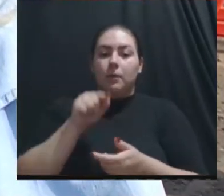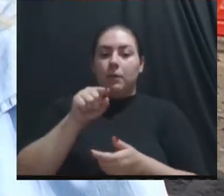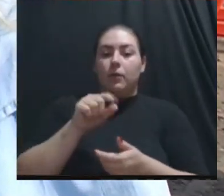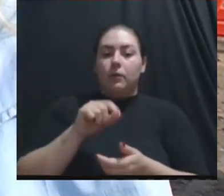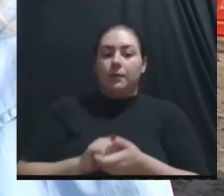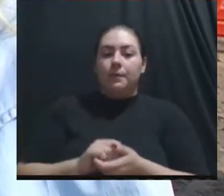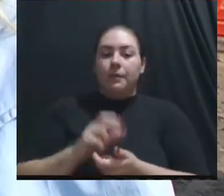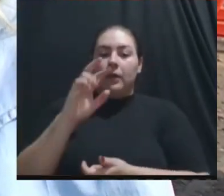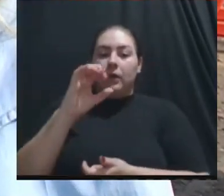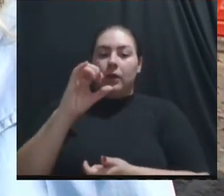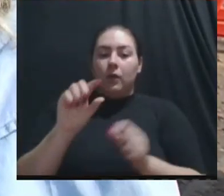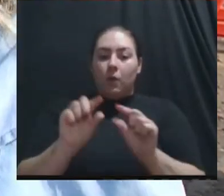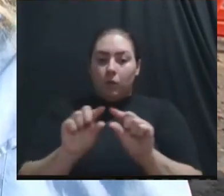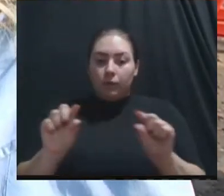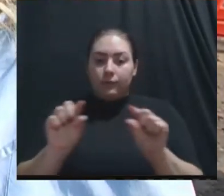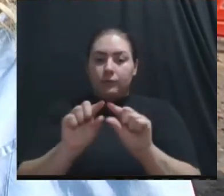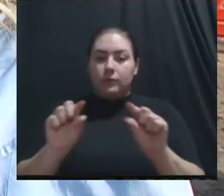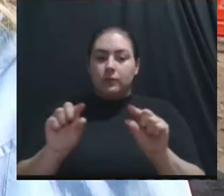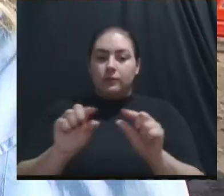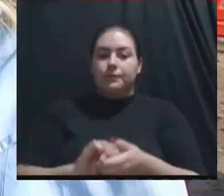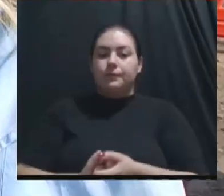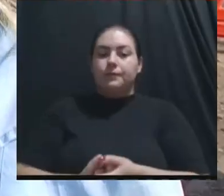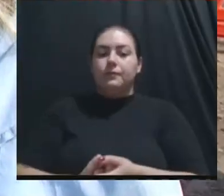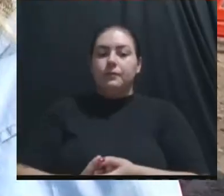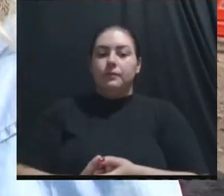www.ricoleilões.com.br. São